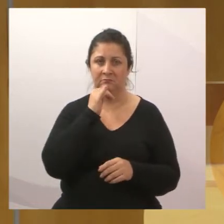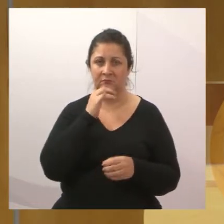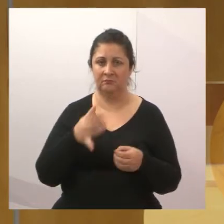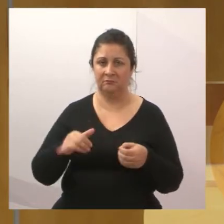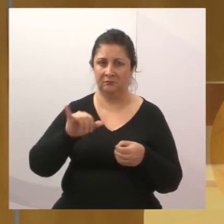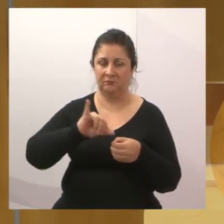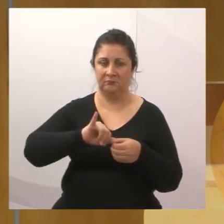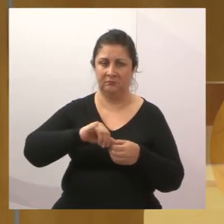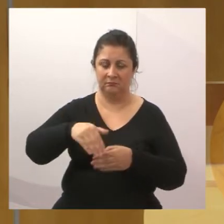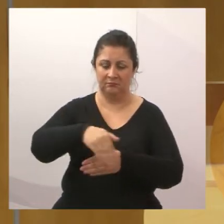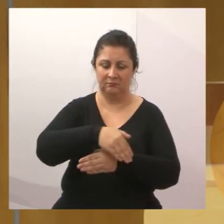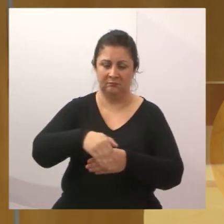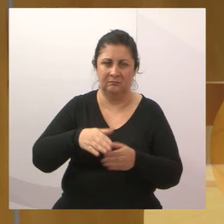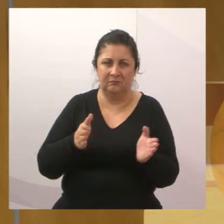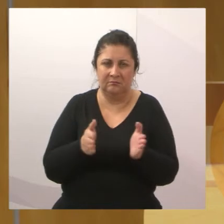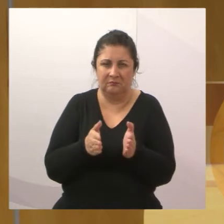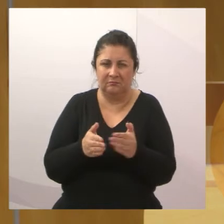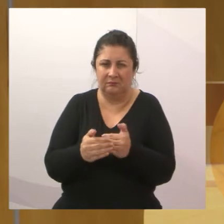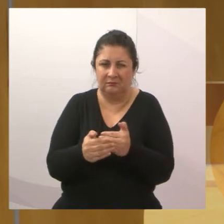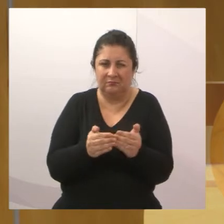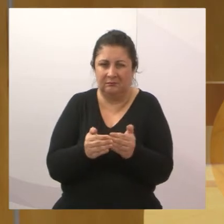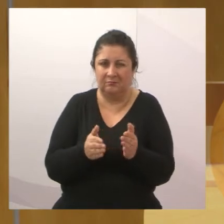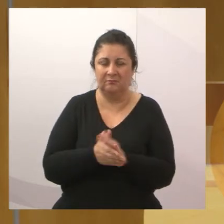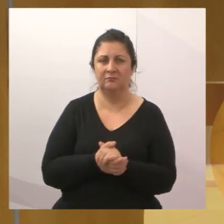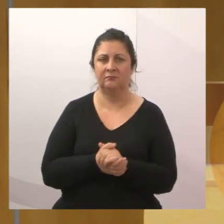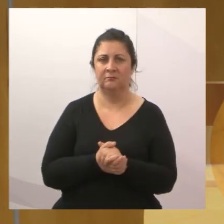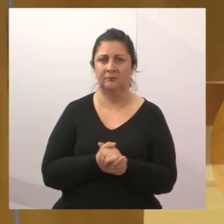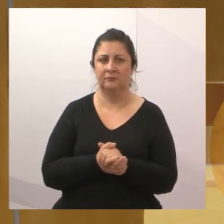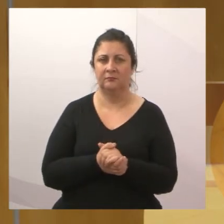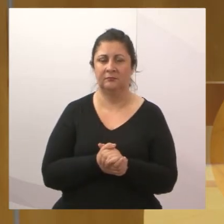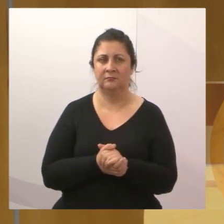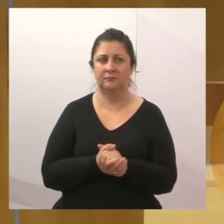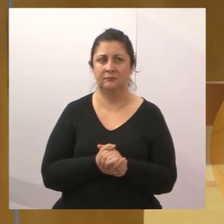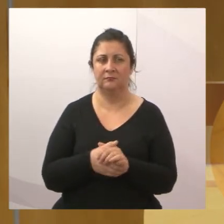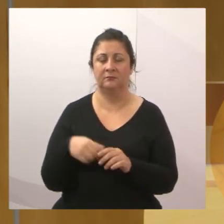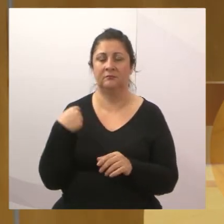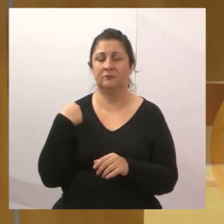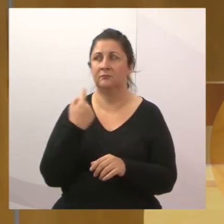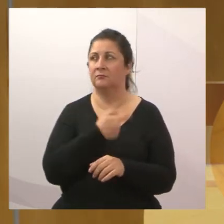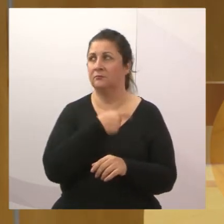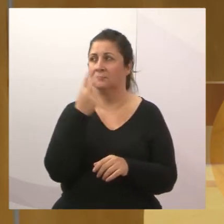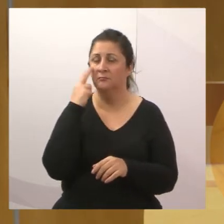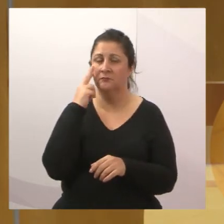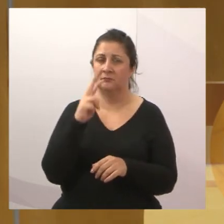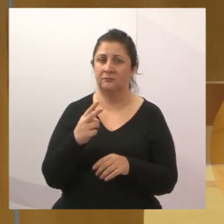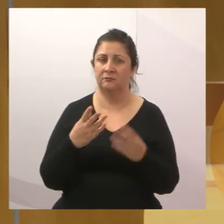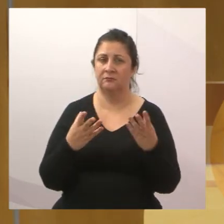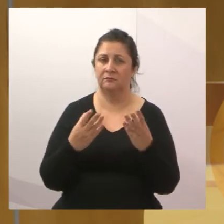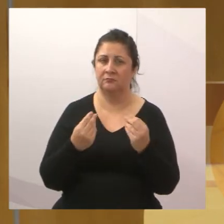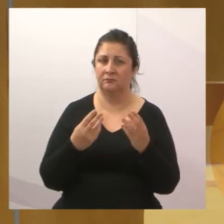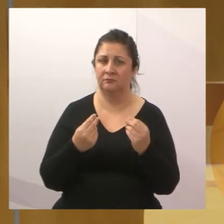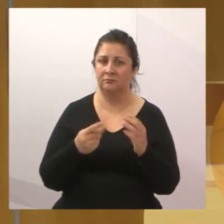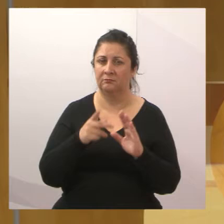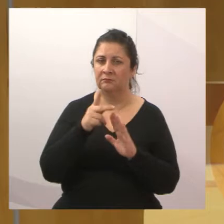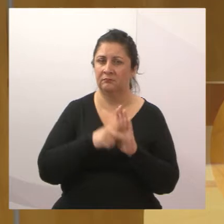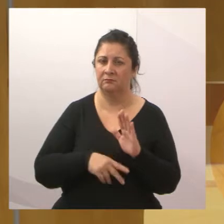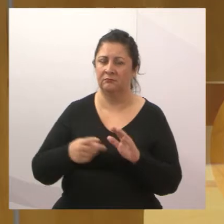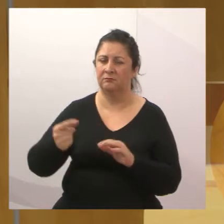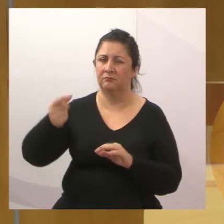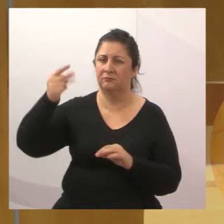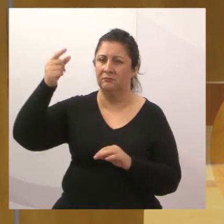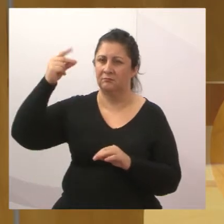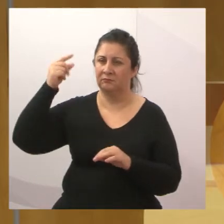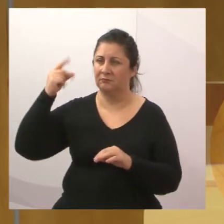essas ruas pequenas. E a gente vê que vários projetos de muitos anos atrás